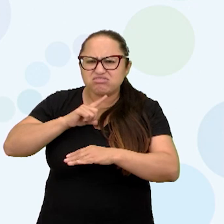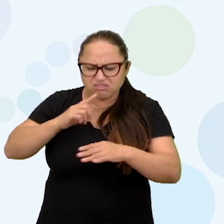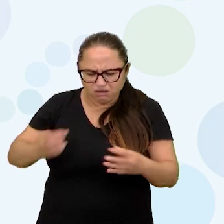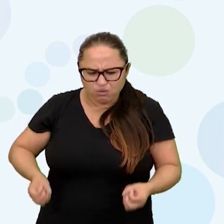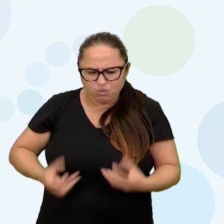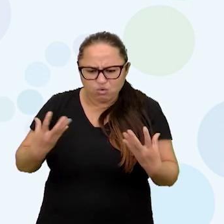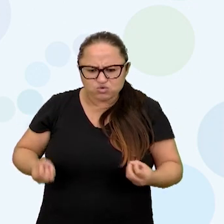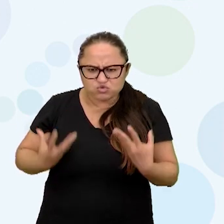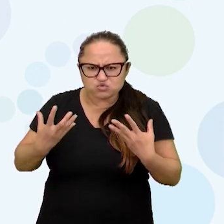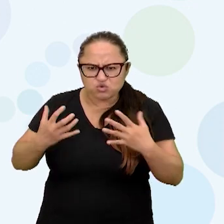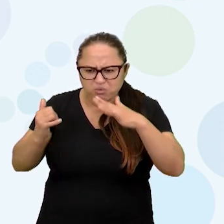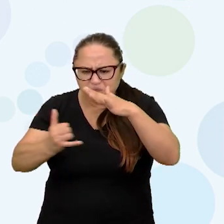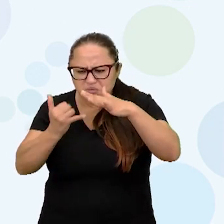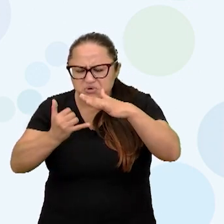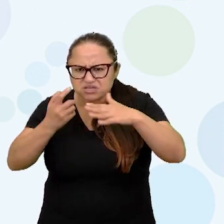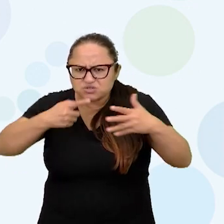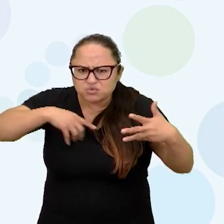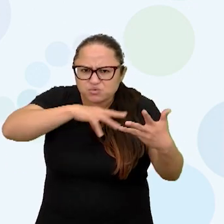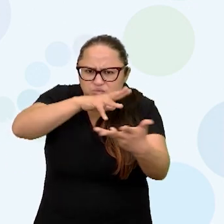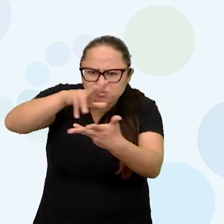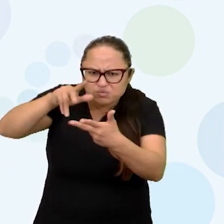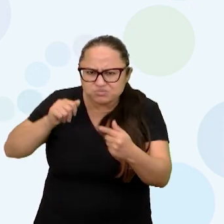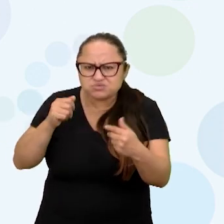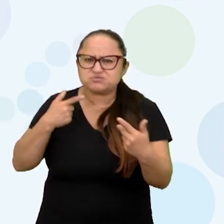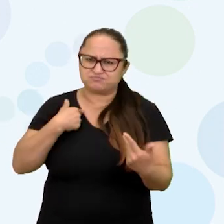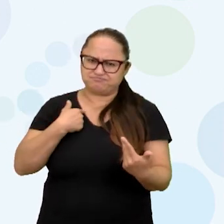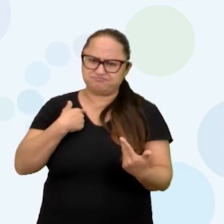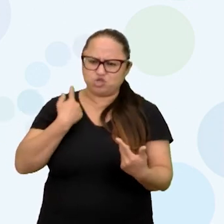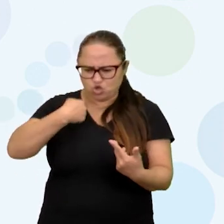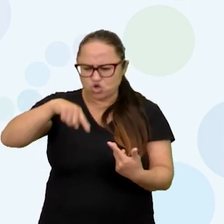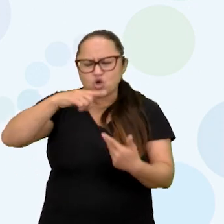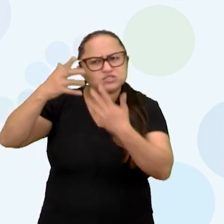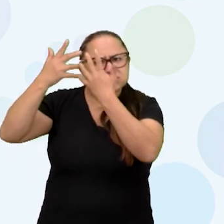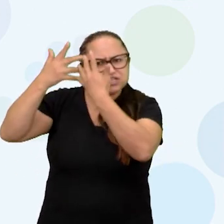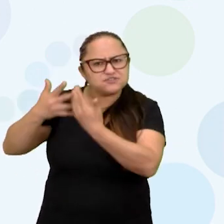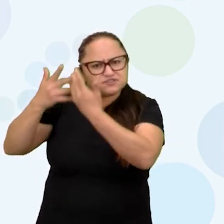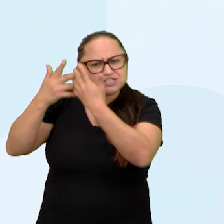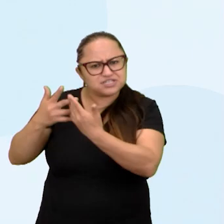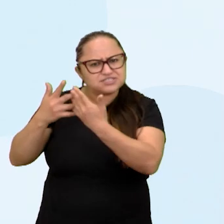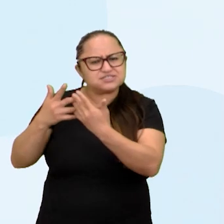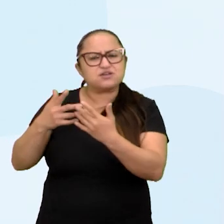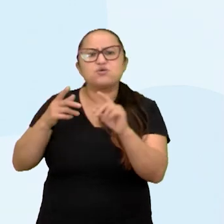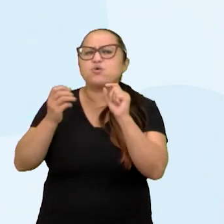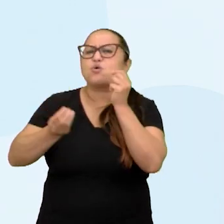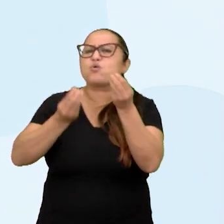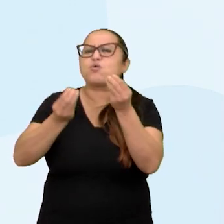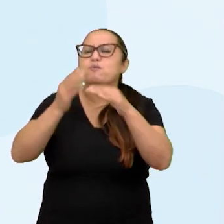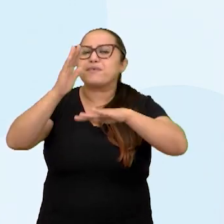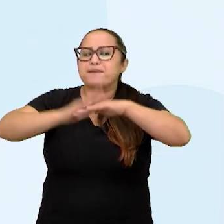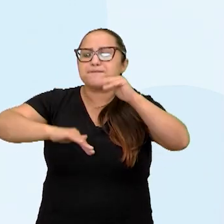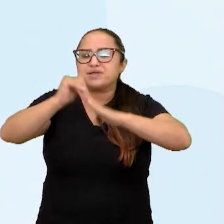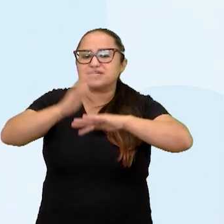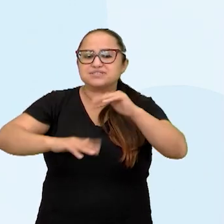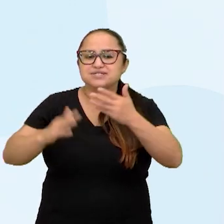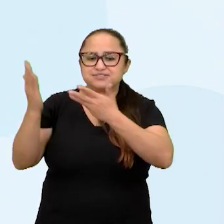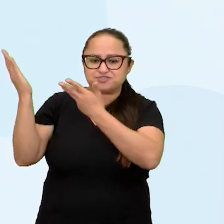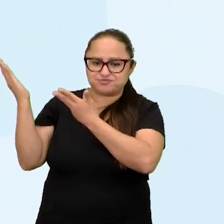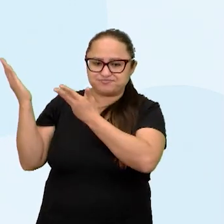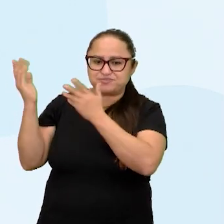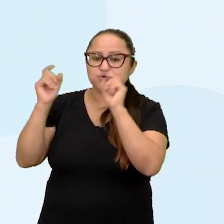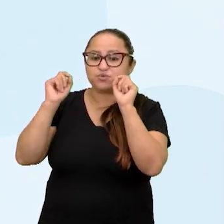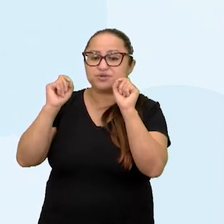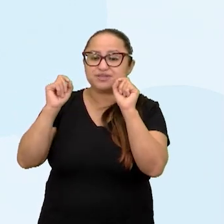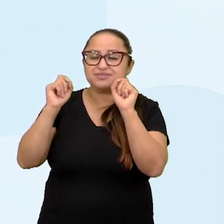de massa? Essa reflexão que nós vamos fazer aqui juntos, né? Nós vamos ver aí qual é a habilidade dessa aula,